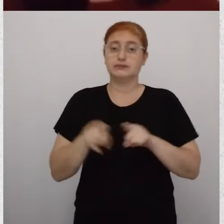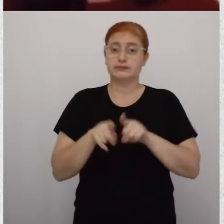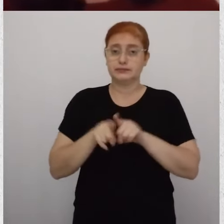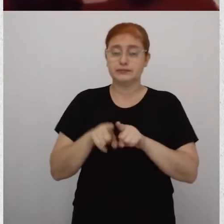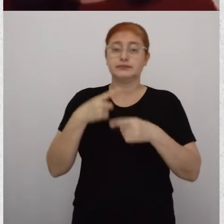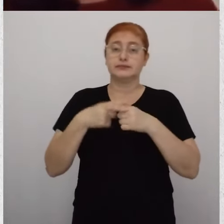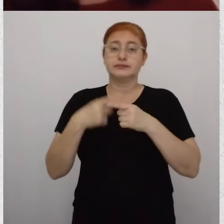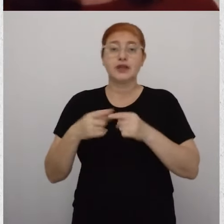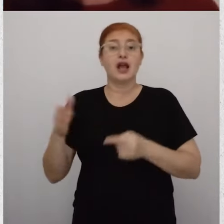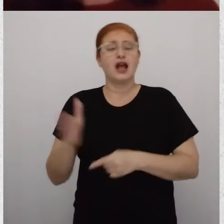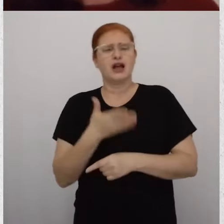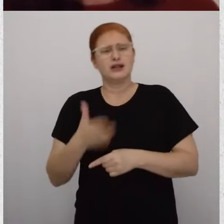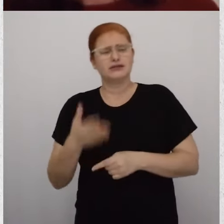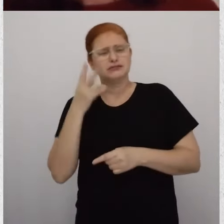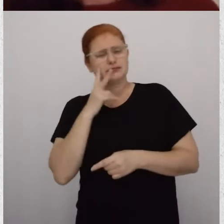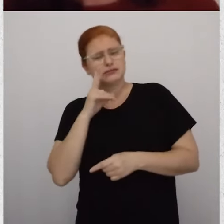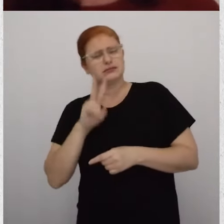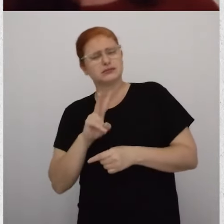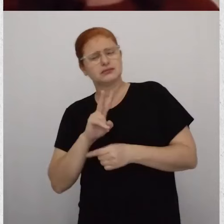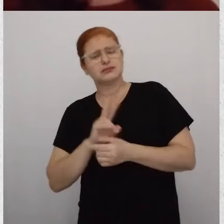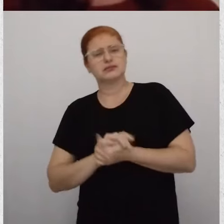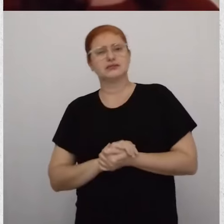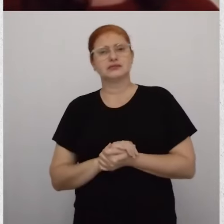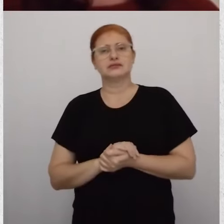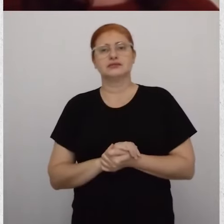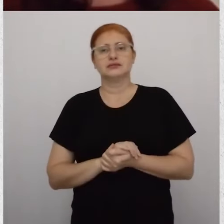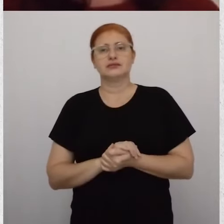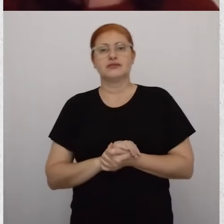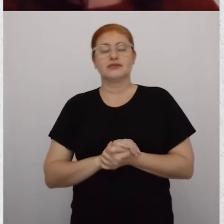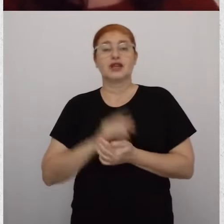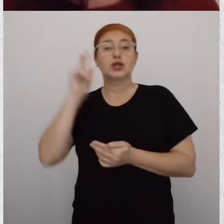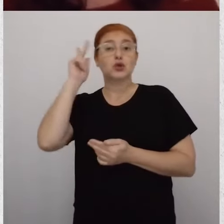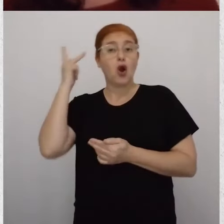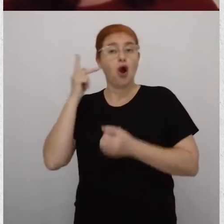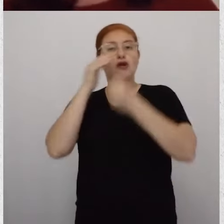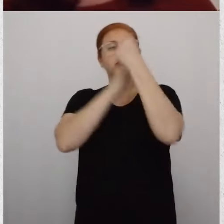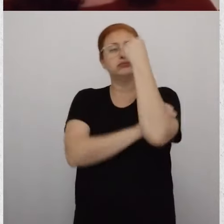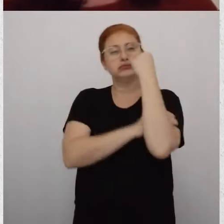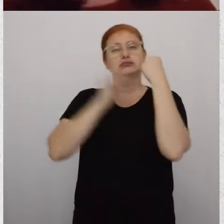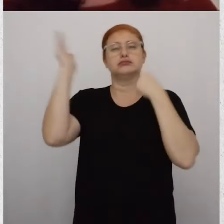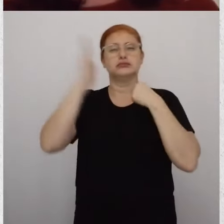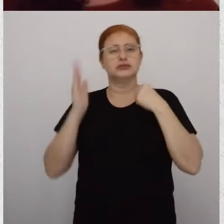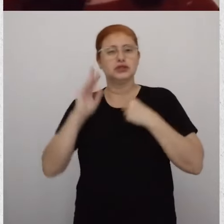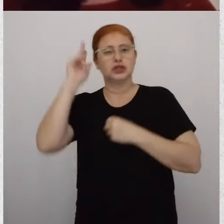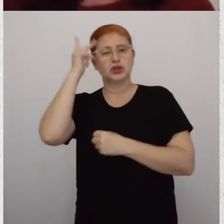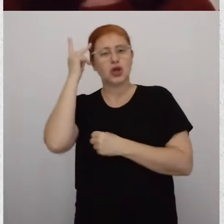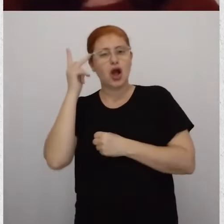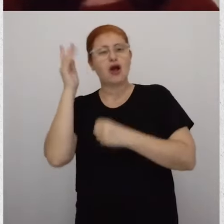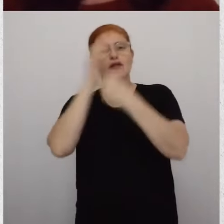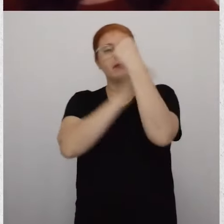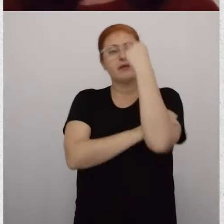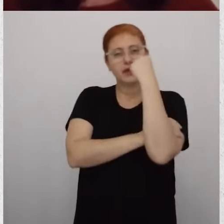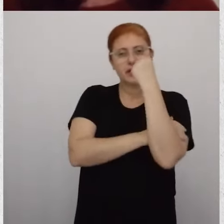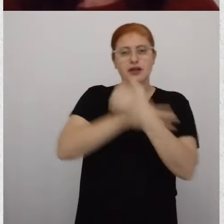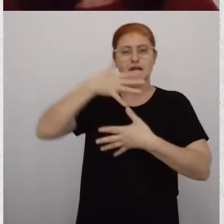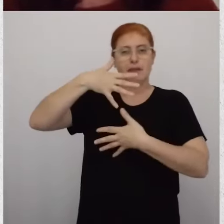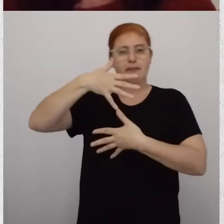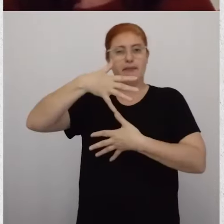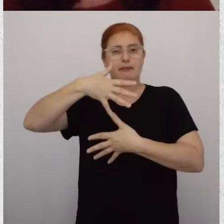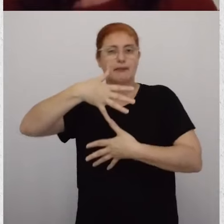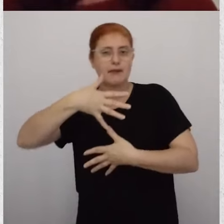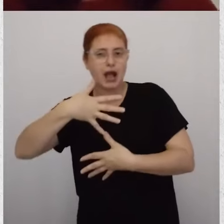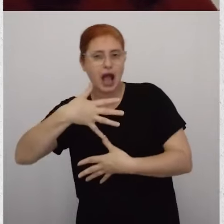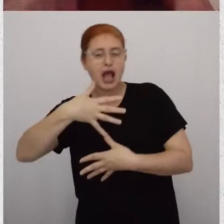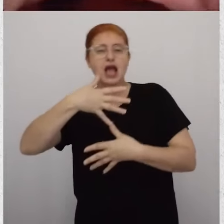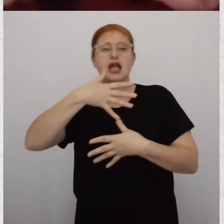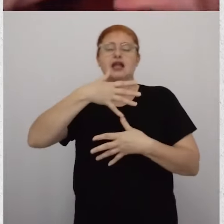também. Porque às vezes a gente olha para a história do feminismo no Brasil, ou a história do feminismo nas Américas, ou no